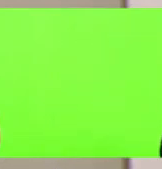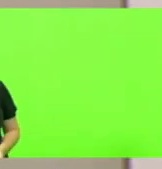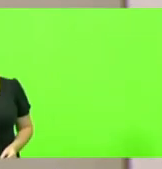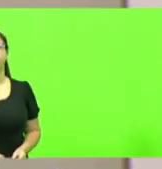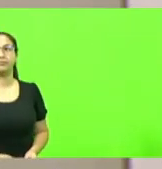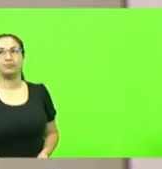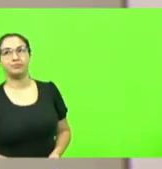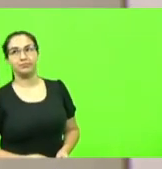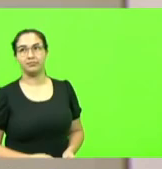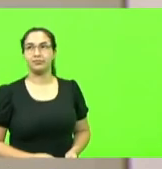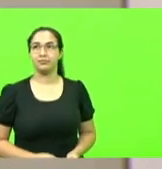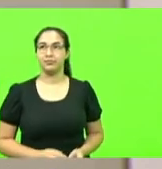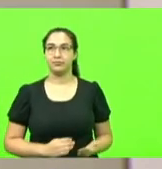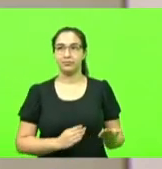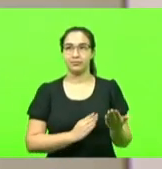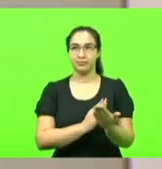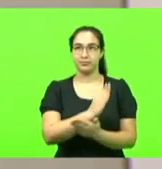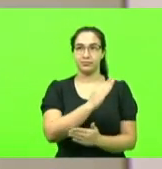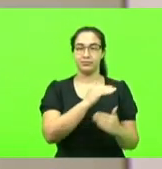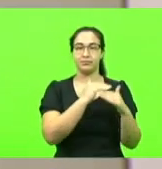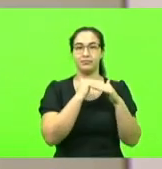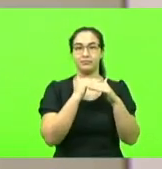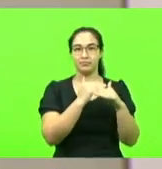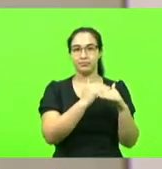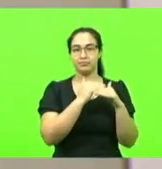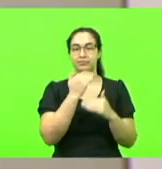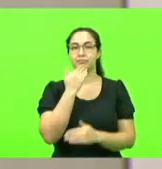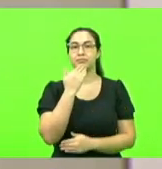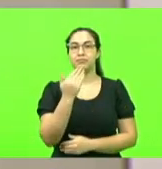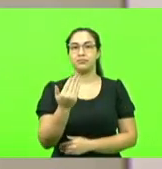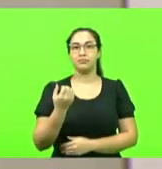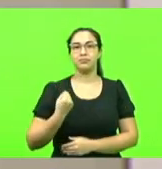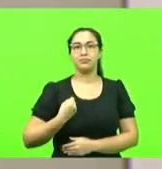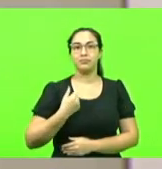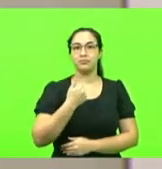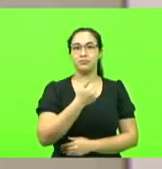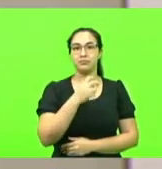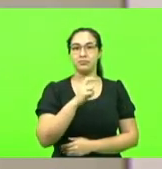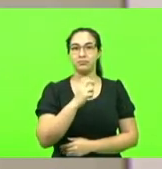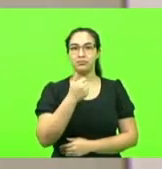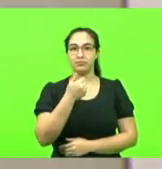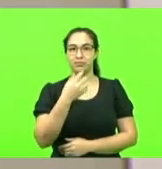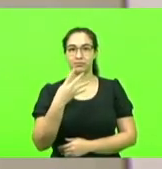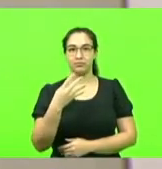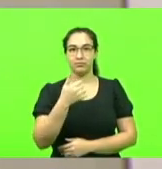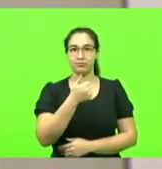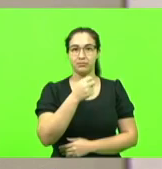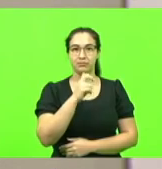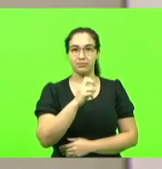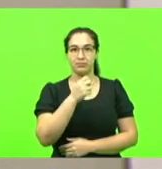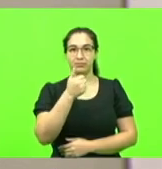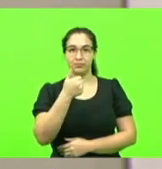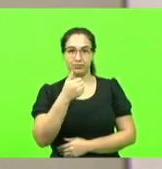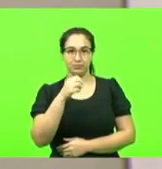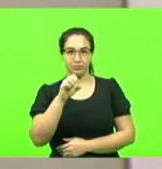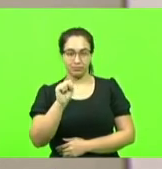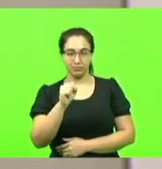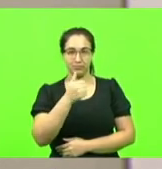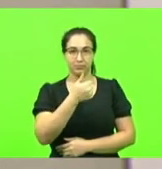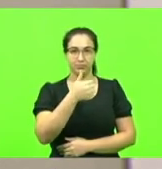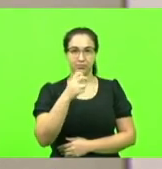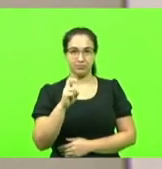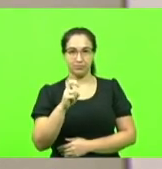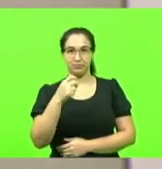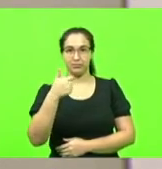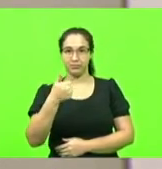encontram. Aprovado por unanimidade. Requerimentos 1514, 1518 e 1519. Autor deputado Sargento